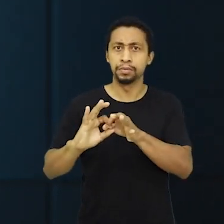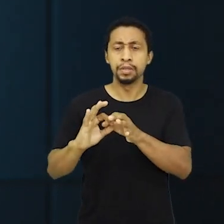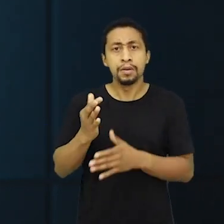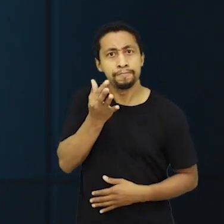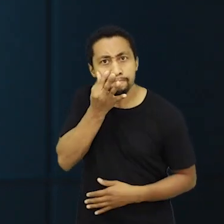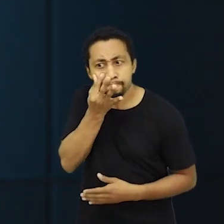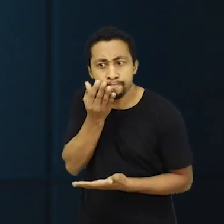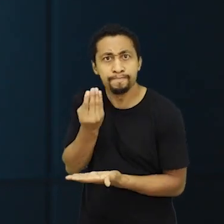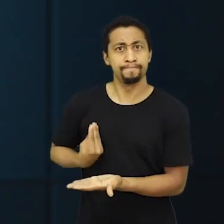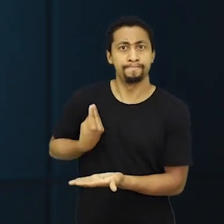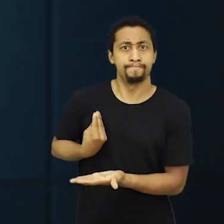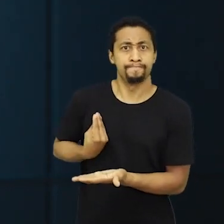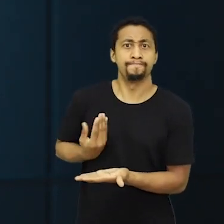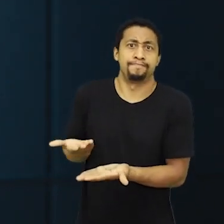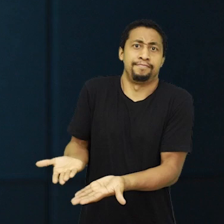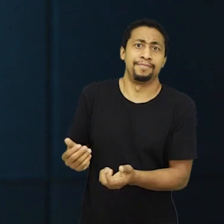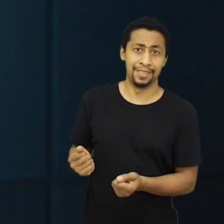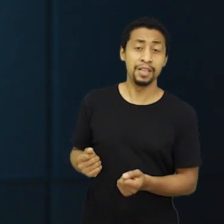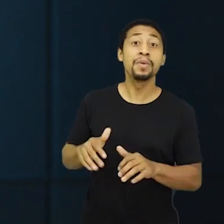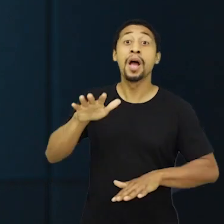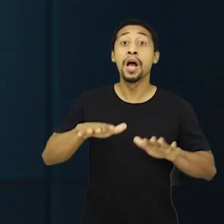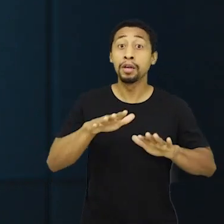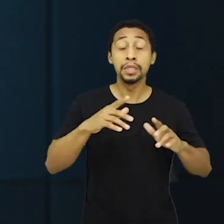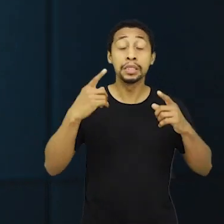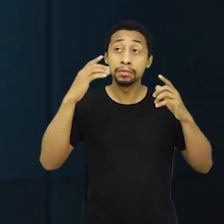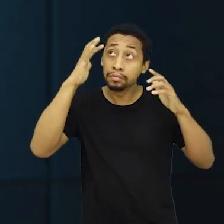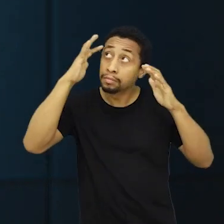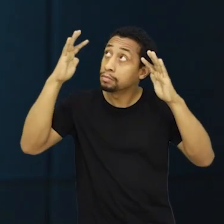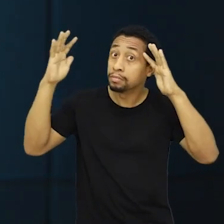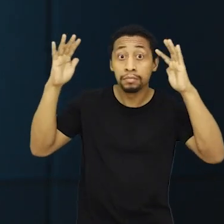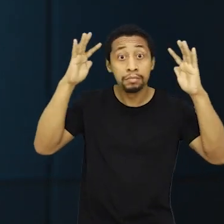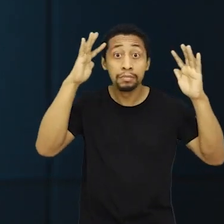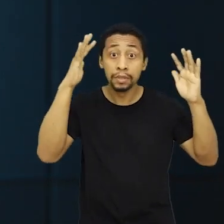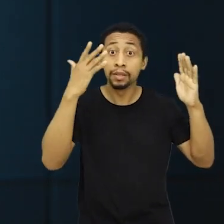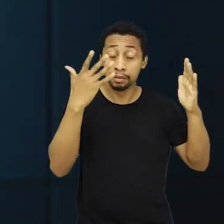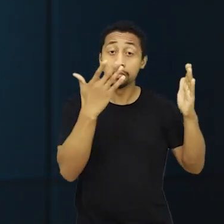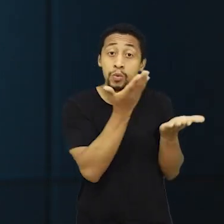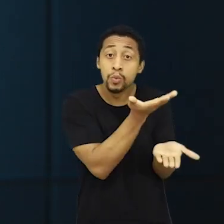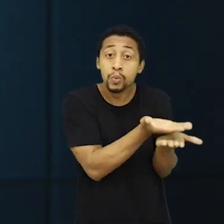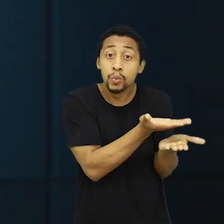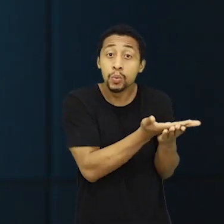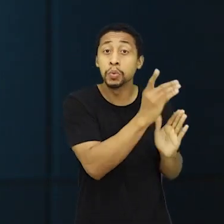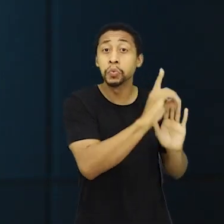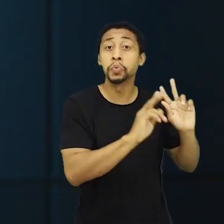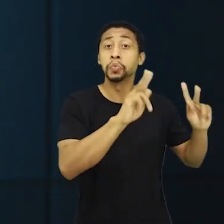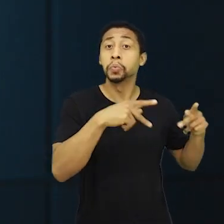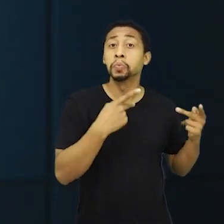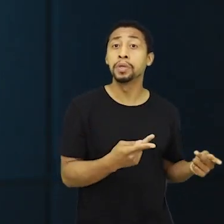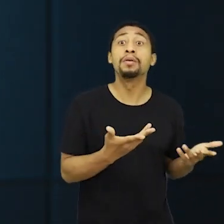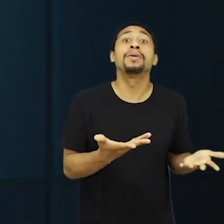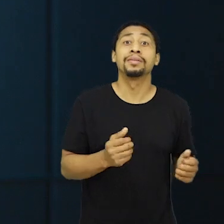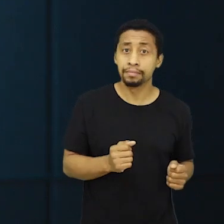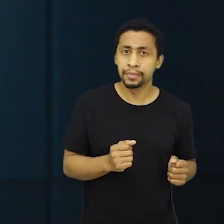de algo que estaria somente no plano das ideias, ou como se os direitos humanos fosse aquilo que só é